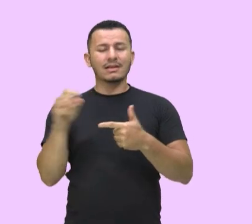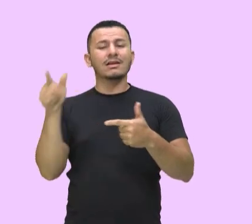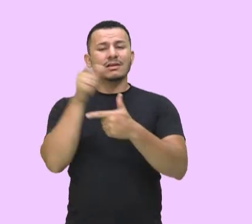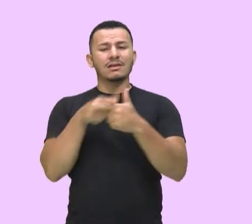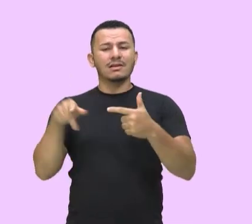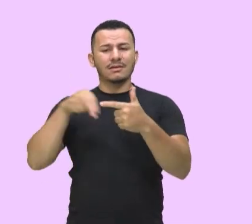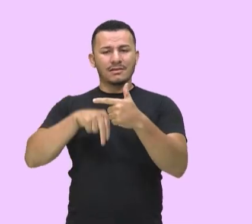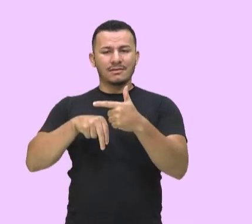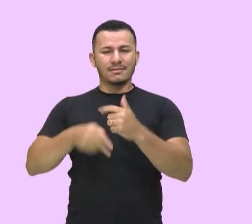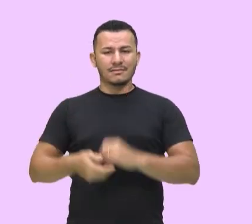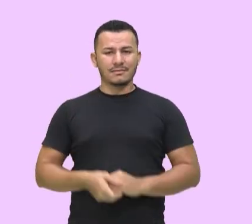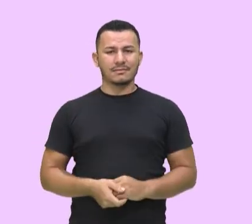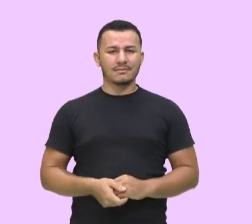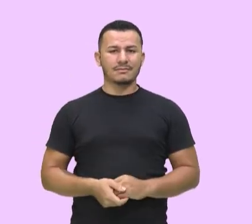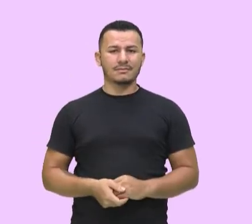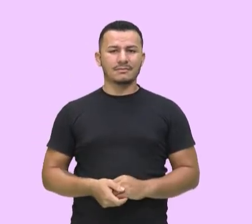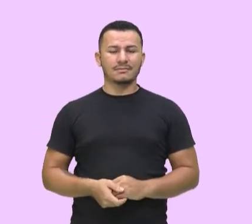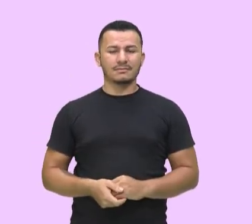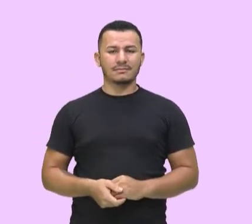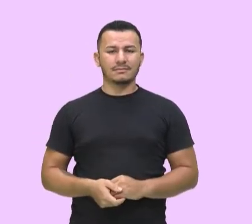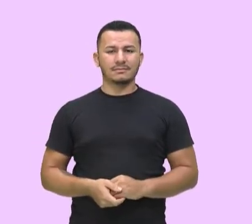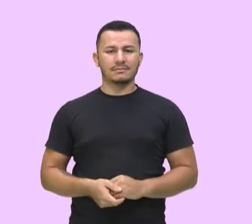graus sobre N.